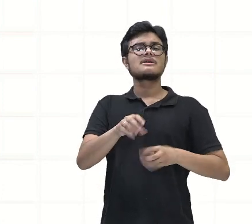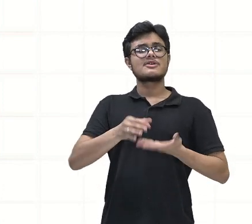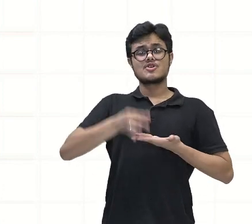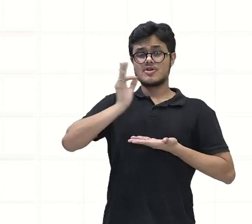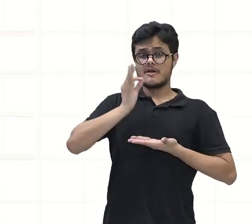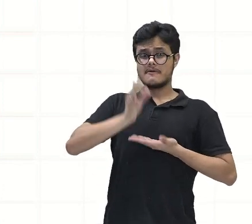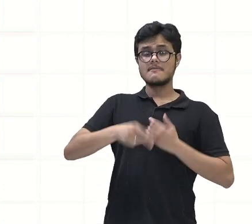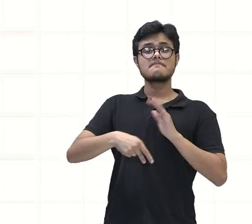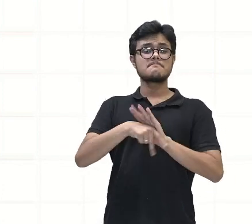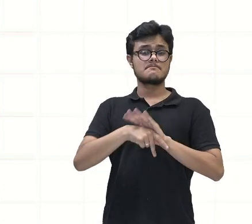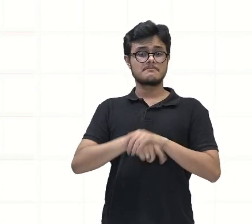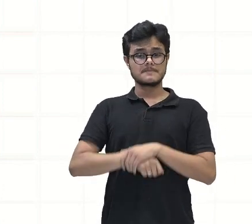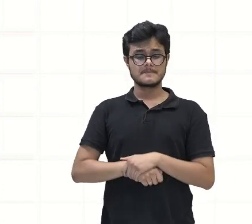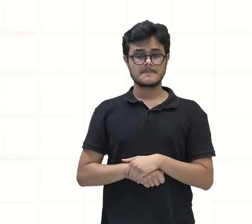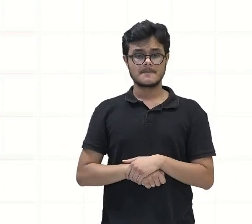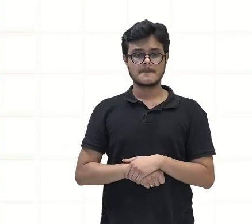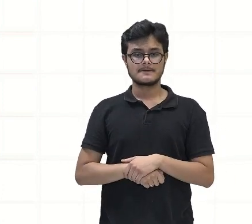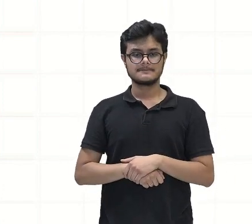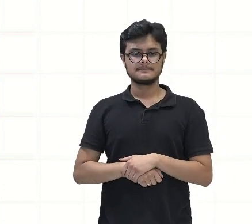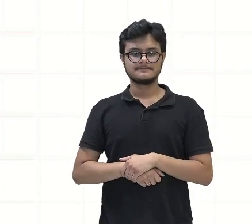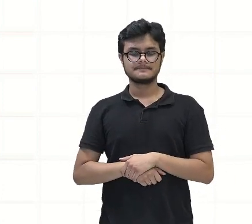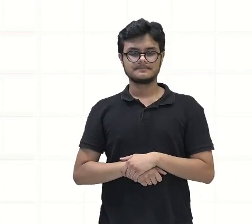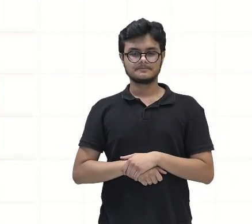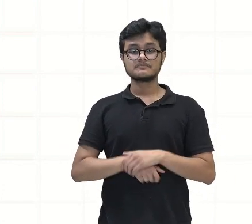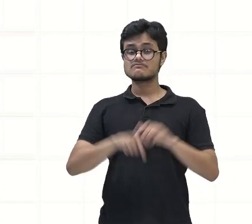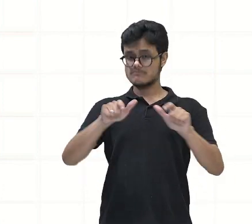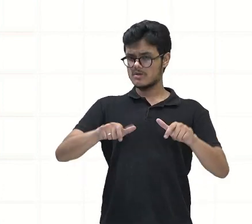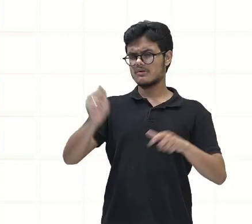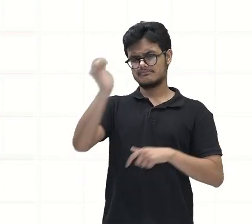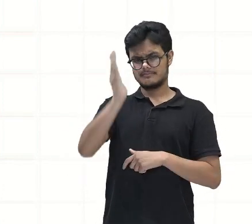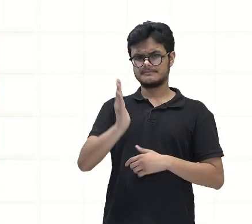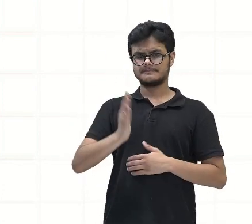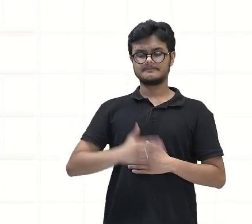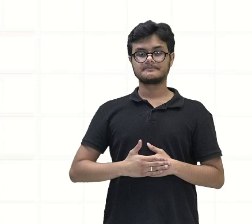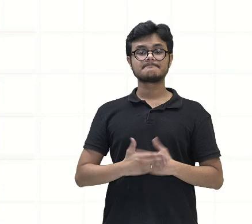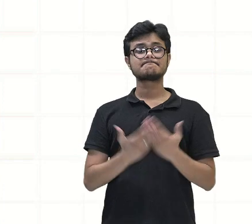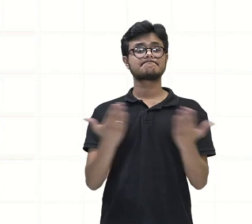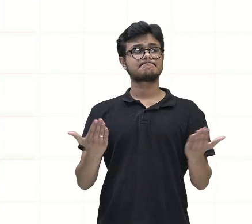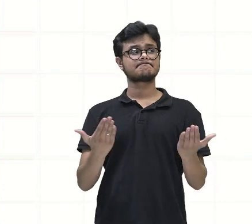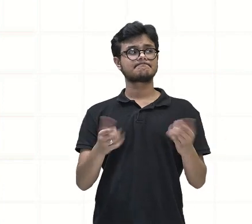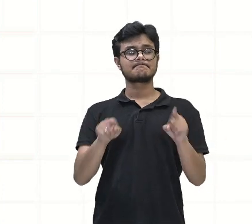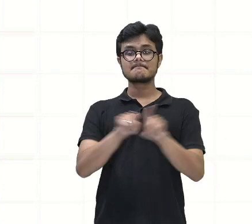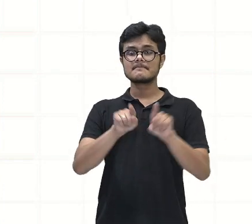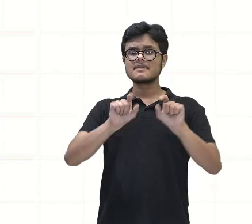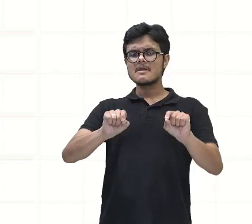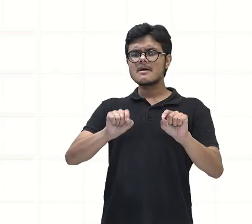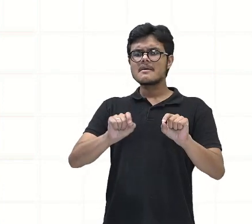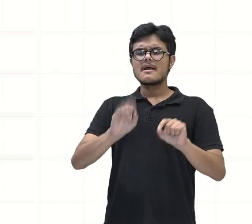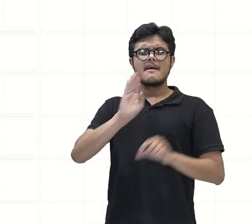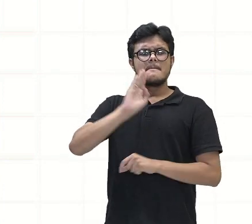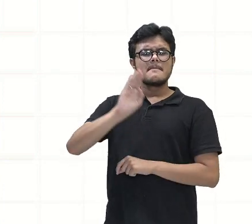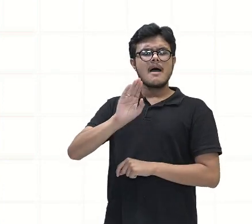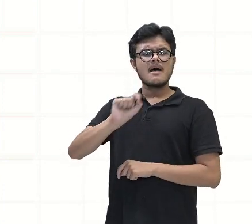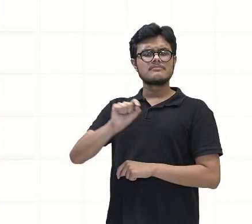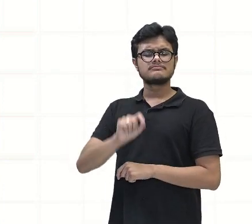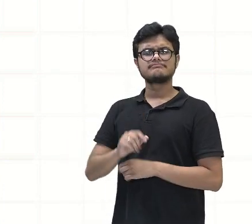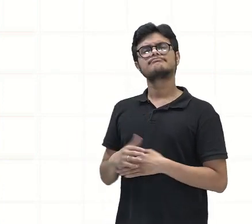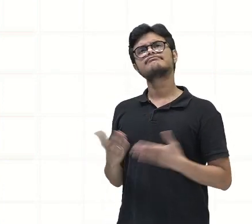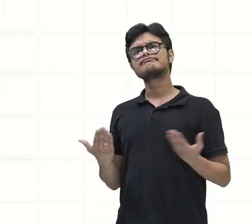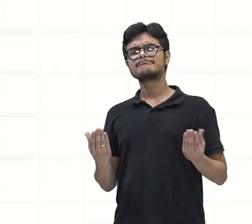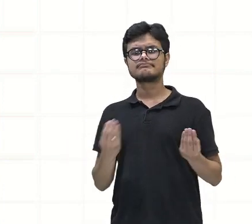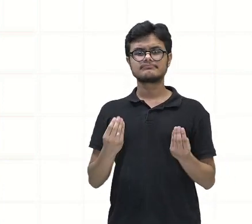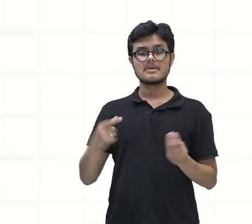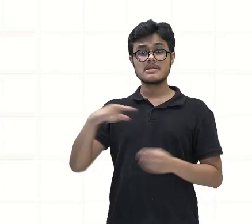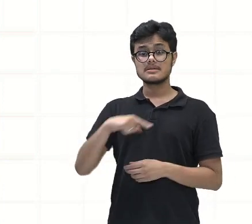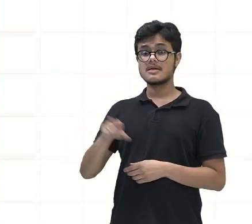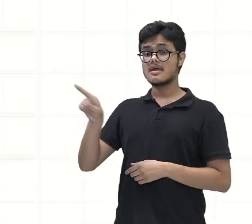né Eh aqui no território brasileiro e aí a gente pode destacar aqui Inclusive a gente tem